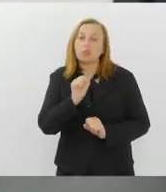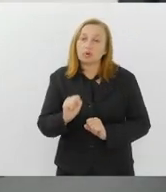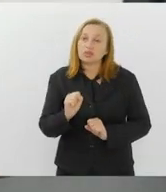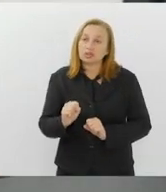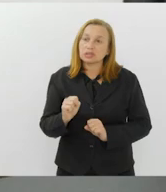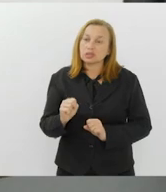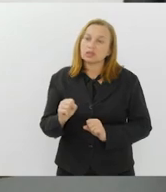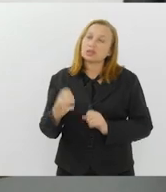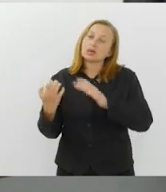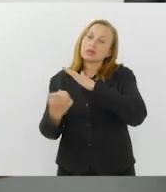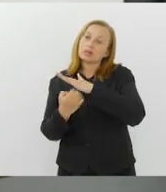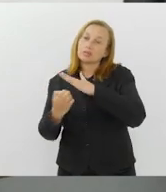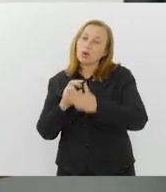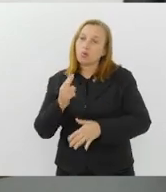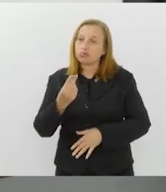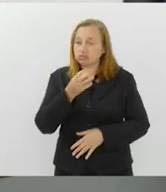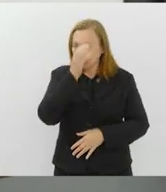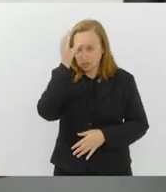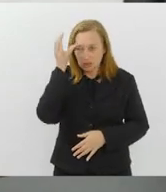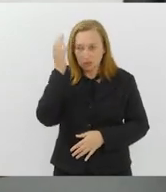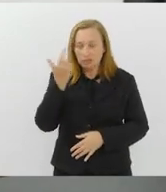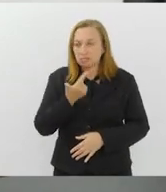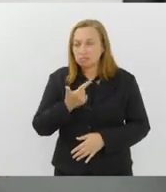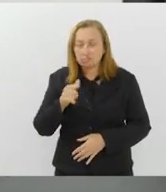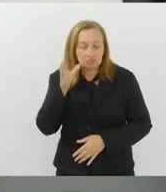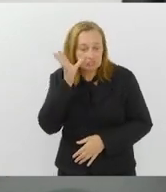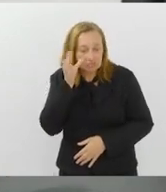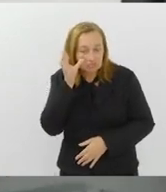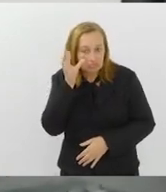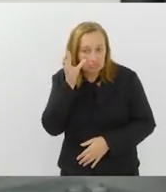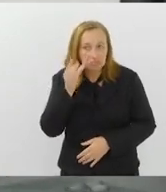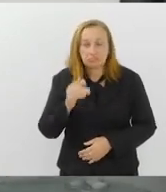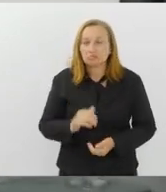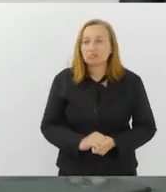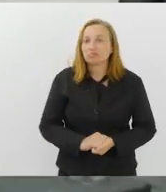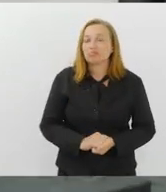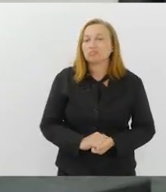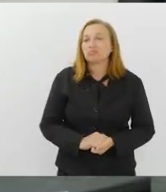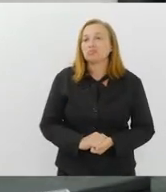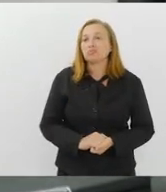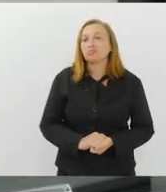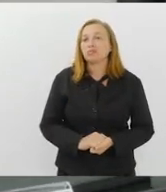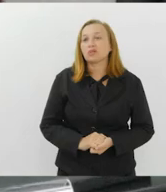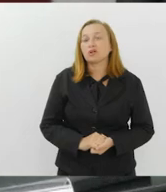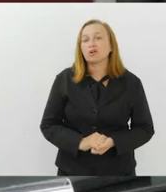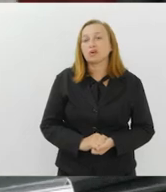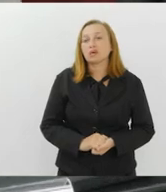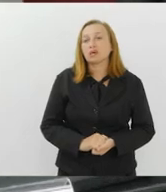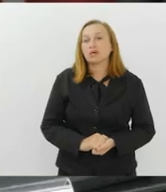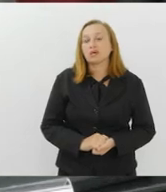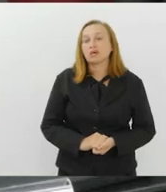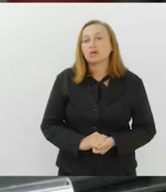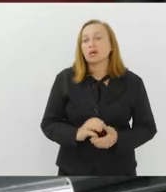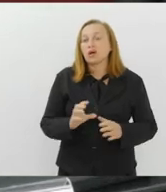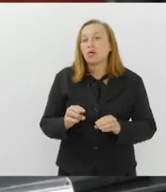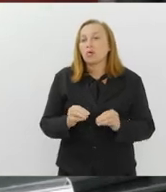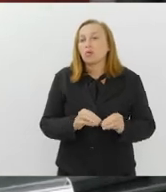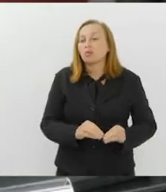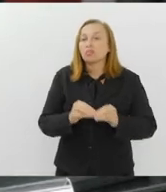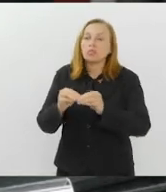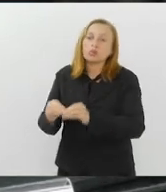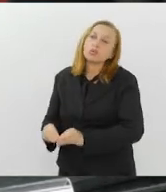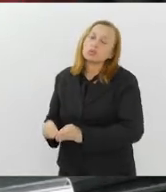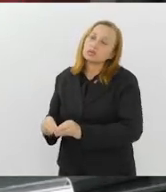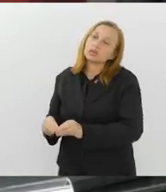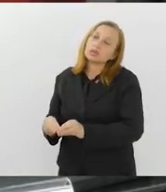o patrocinador não tenha mais interesse em manter a operadora de autogestão, leva o seu grupo